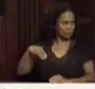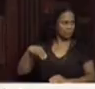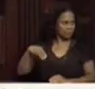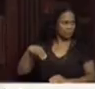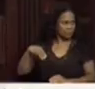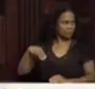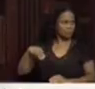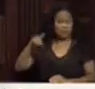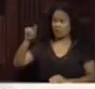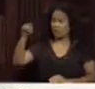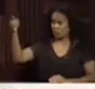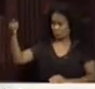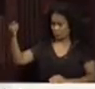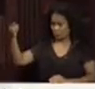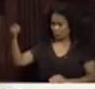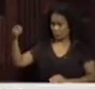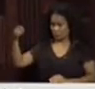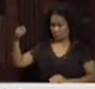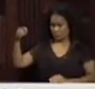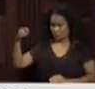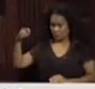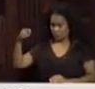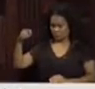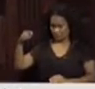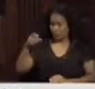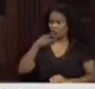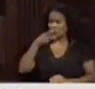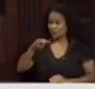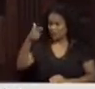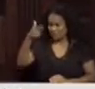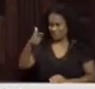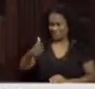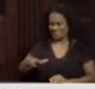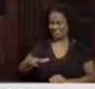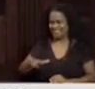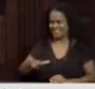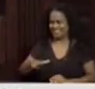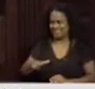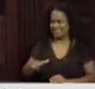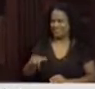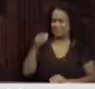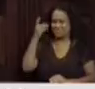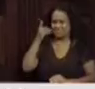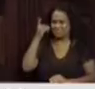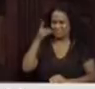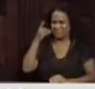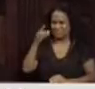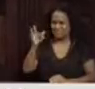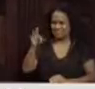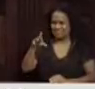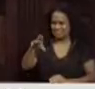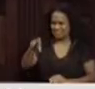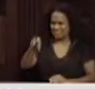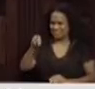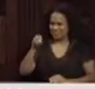o próximo capítulo sobre Marcelo Freixo. Perfeitamente, mas agora a senhora não pode... Isso, para os homens,